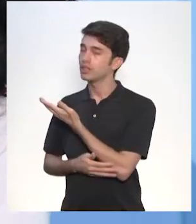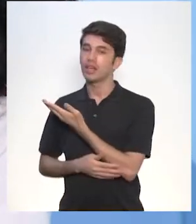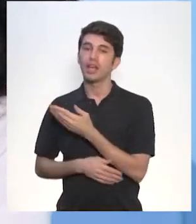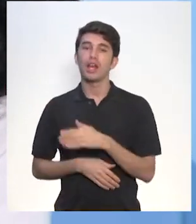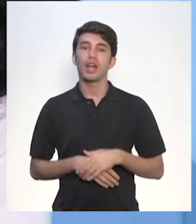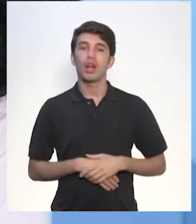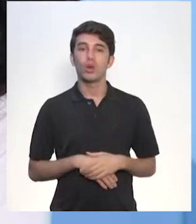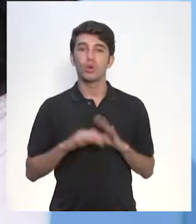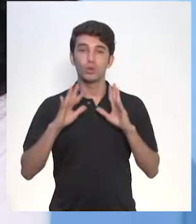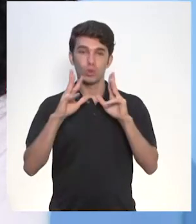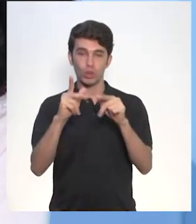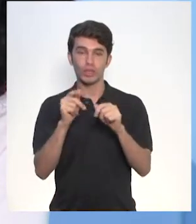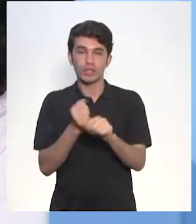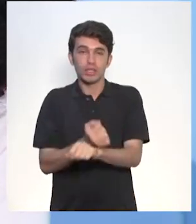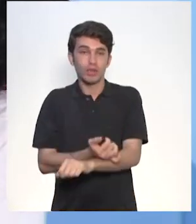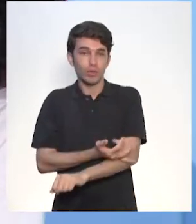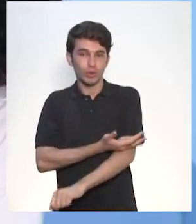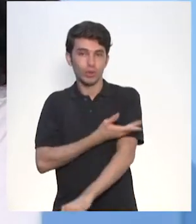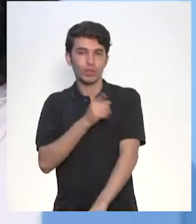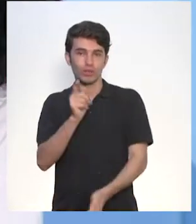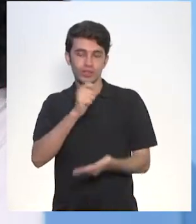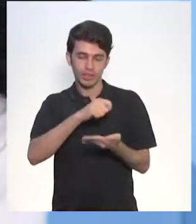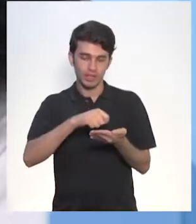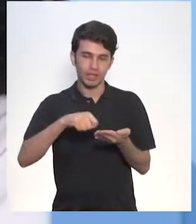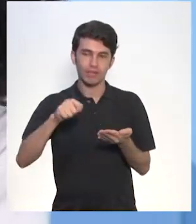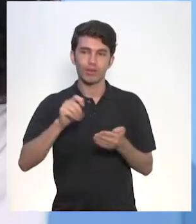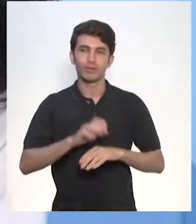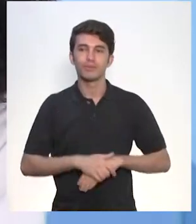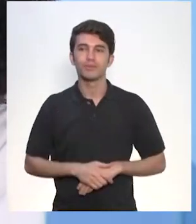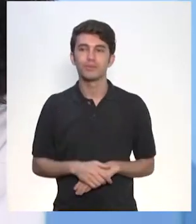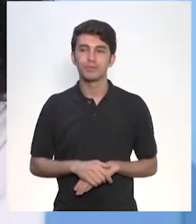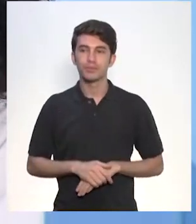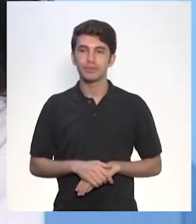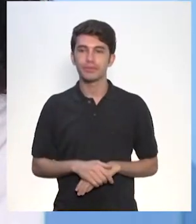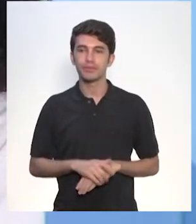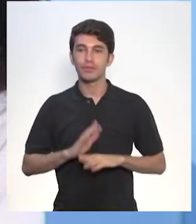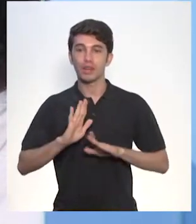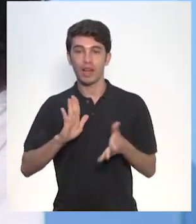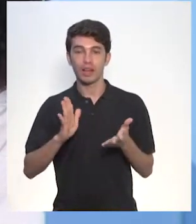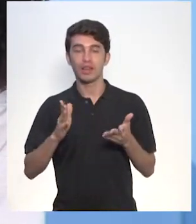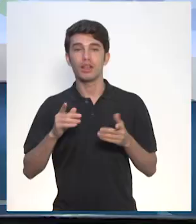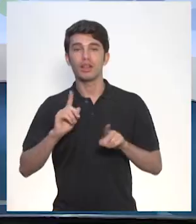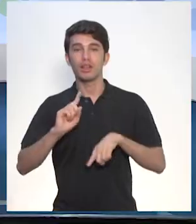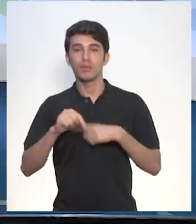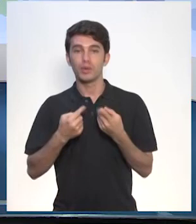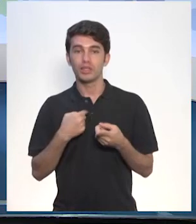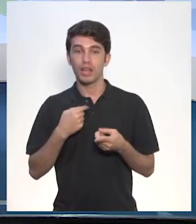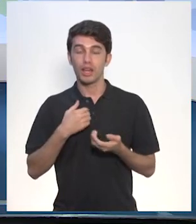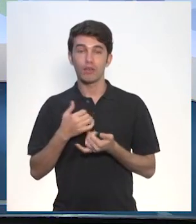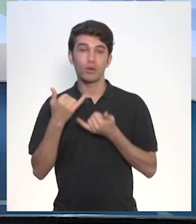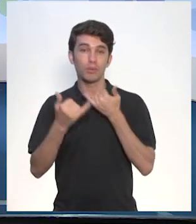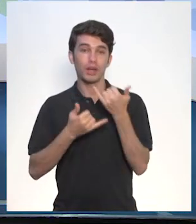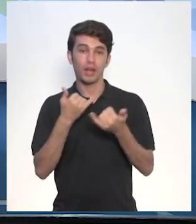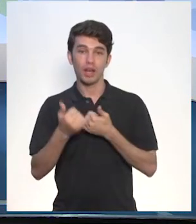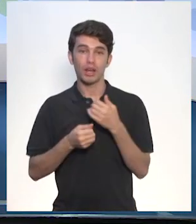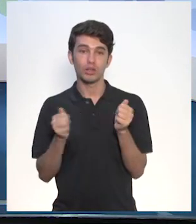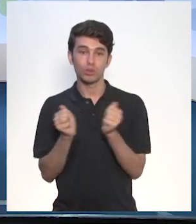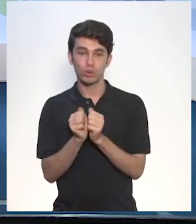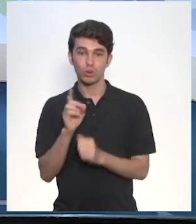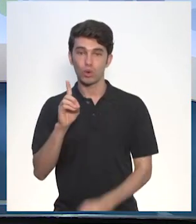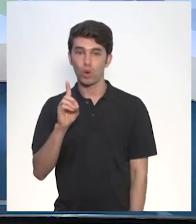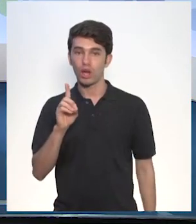com todas as emoções que vocês colocaram. E aí, eu vou jogar uma vez com a Duda e depois eu vou mostrar